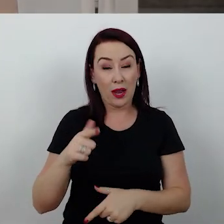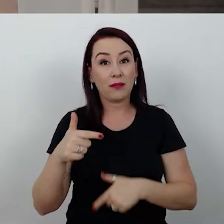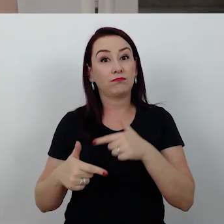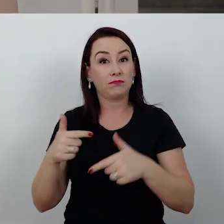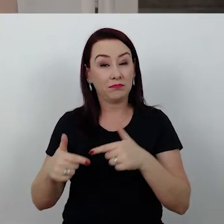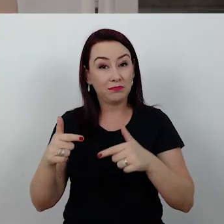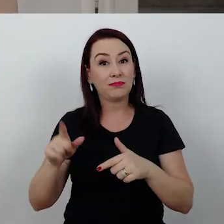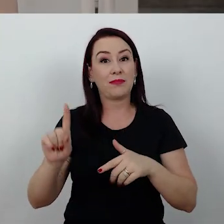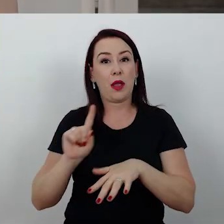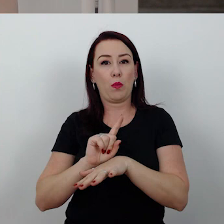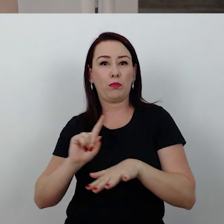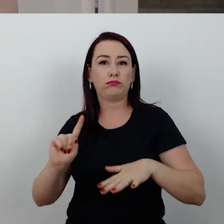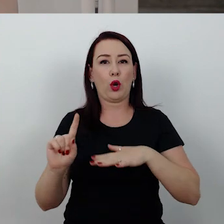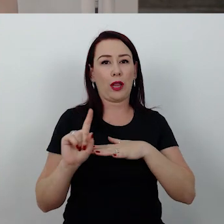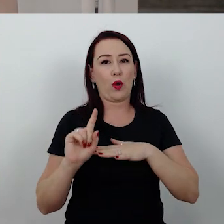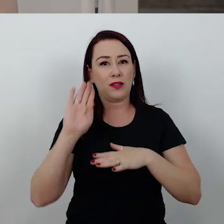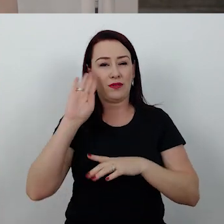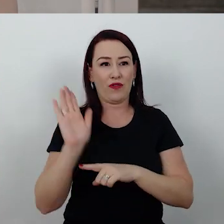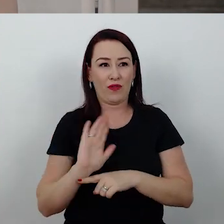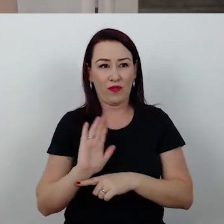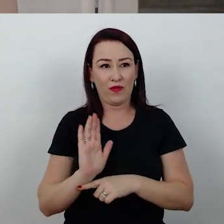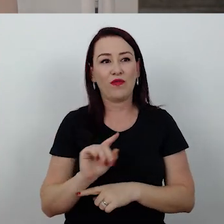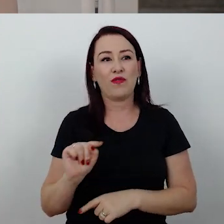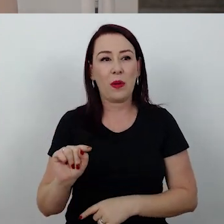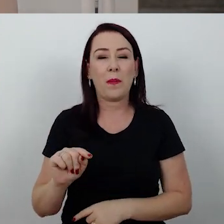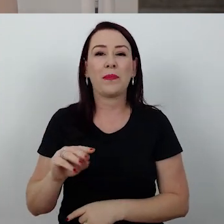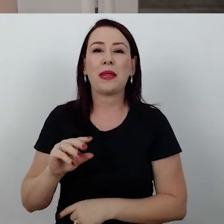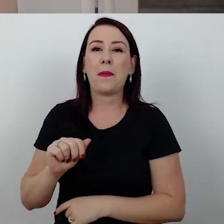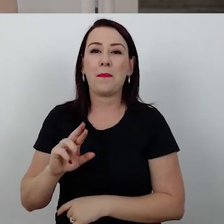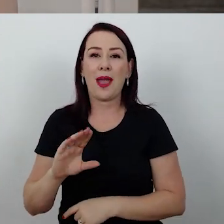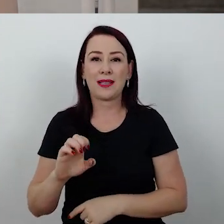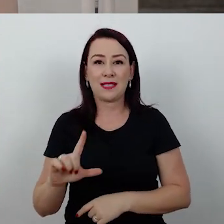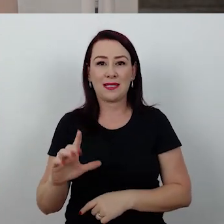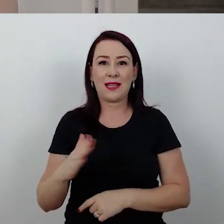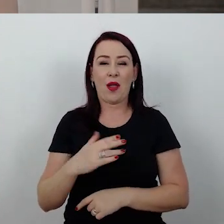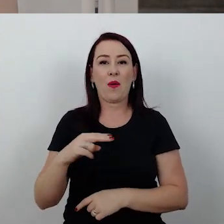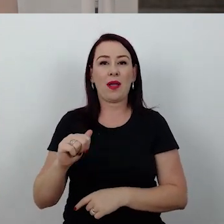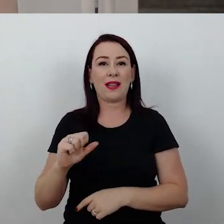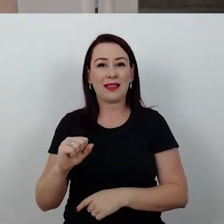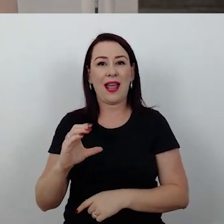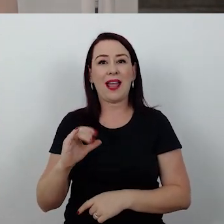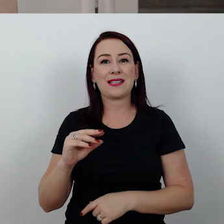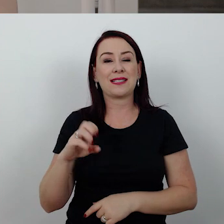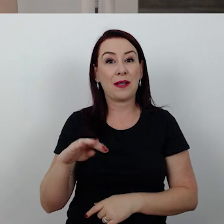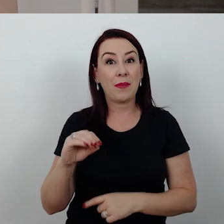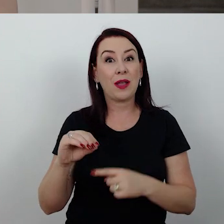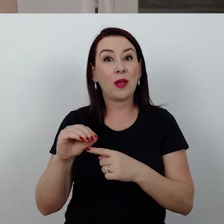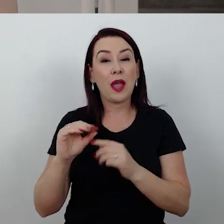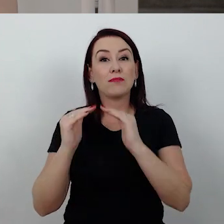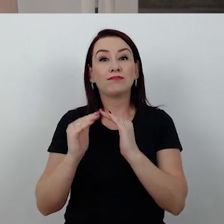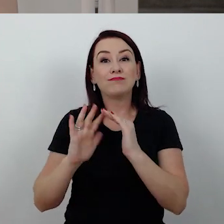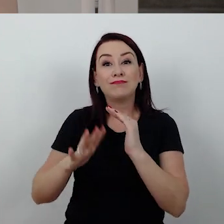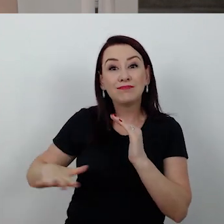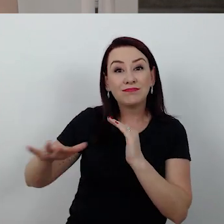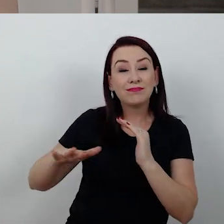longa-metragem. O protagonista do filme era o Maxwell Nascimento, dali da região do Mercado, da região dos Cortiços